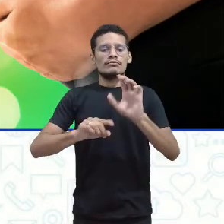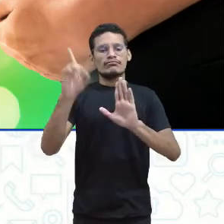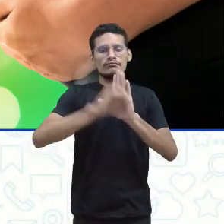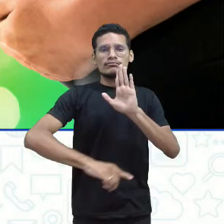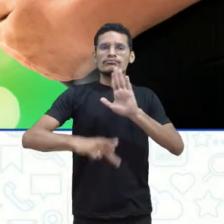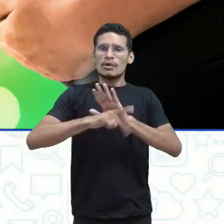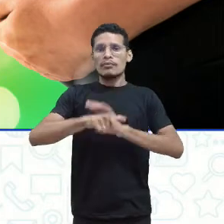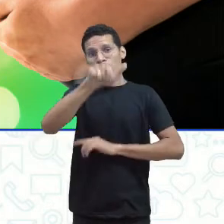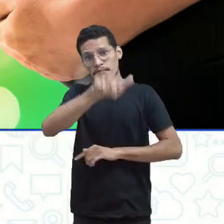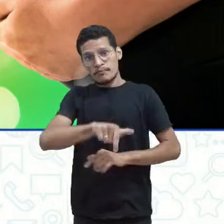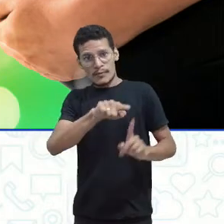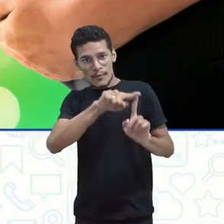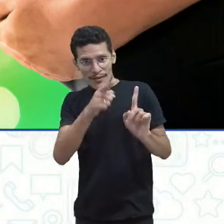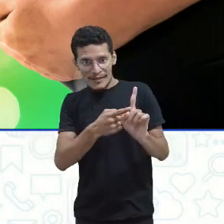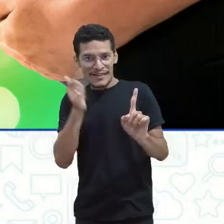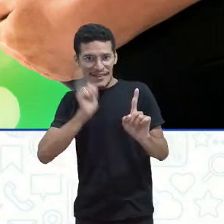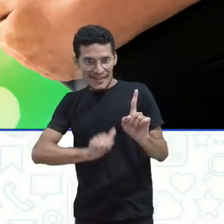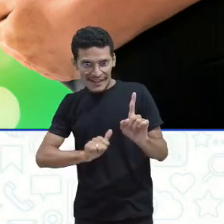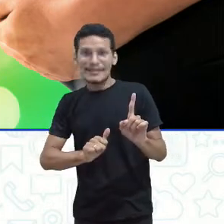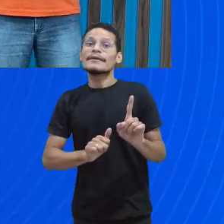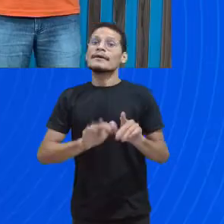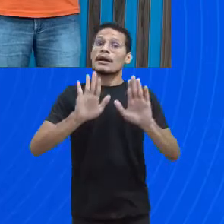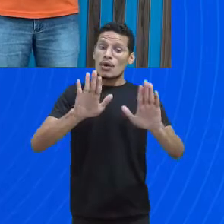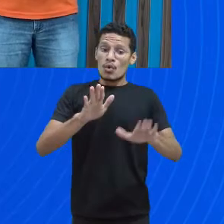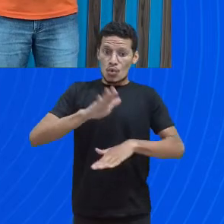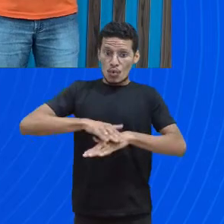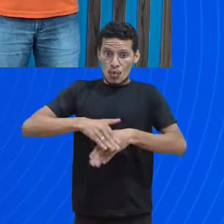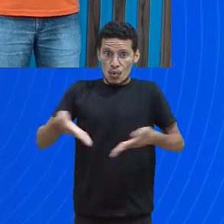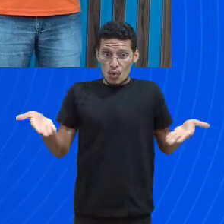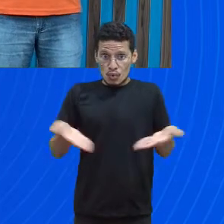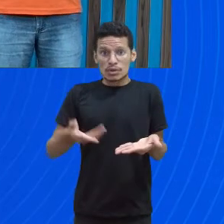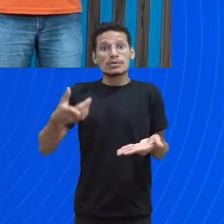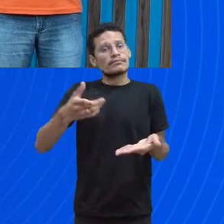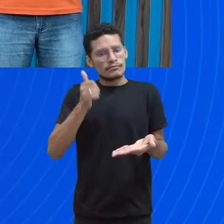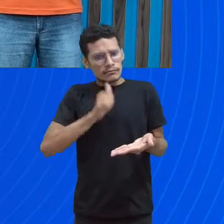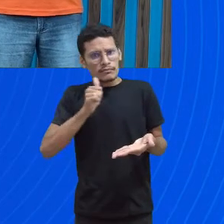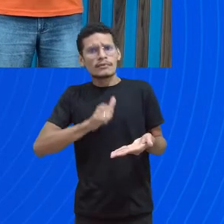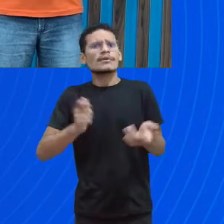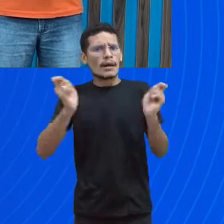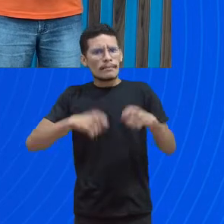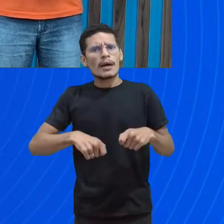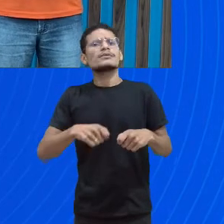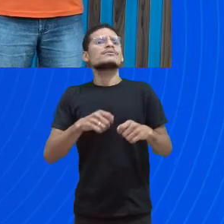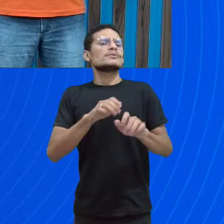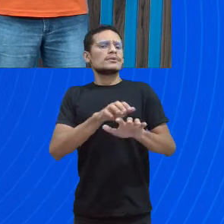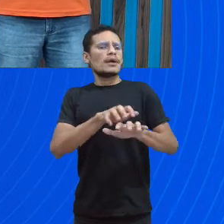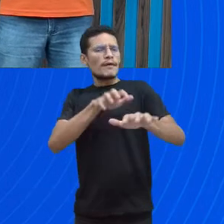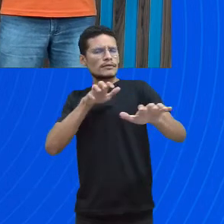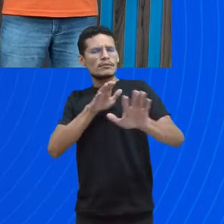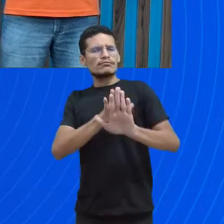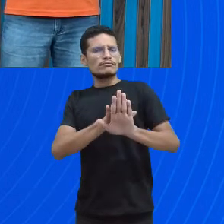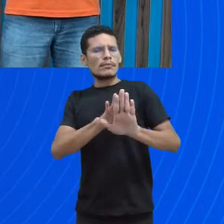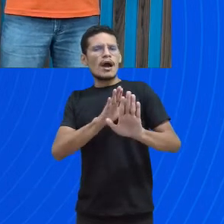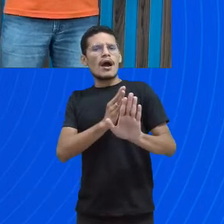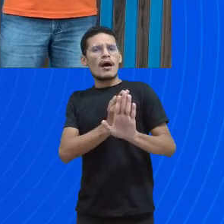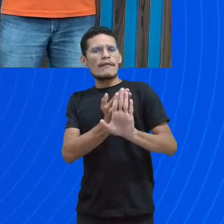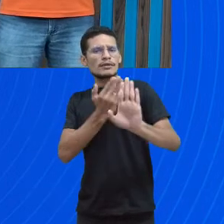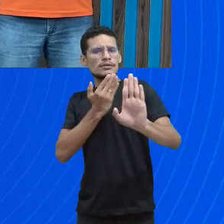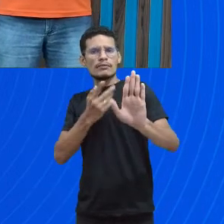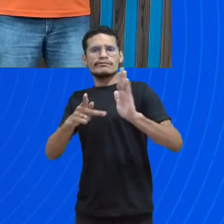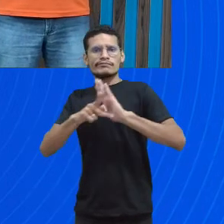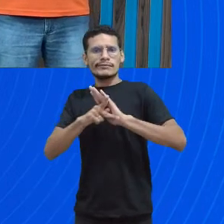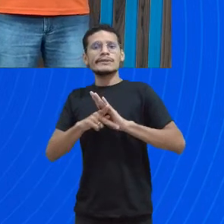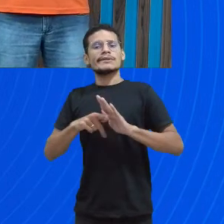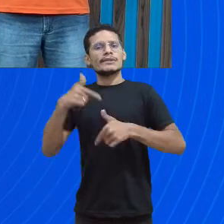para as mulheres. Então, atualmente, as mulheres possuem o direito de se afastar do trabalho, né, pelo prazo de